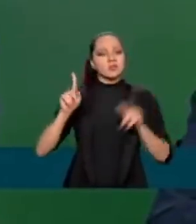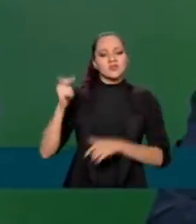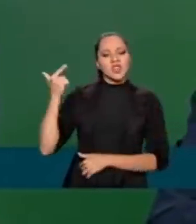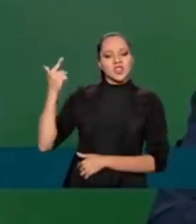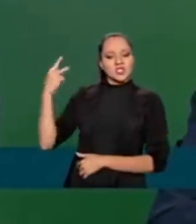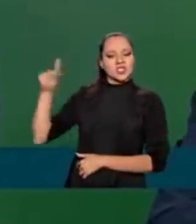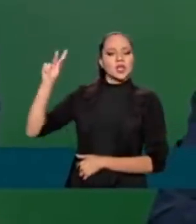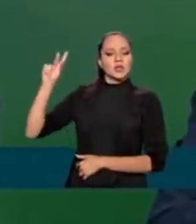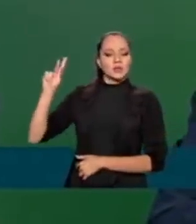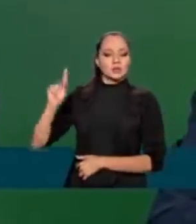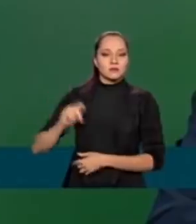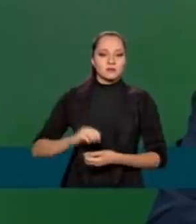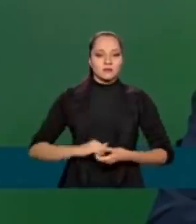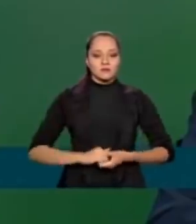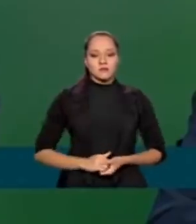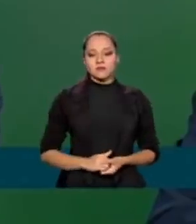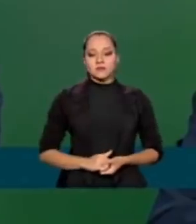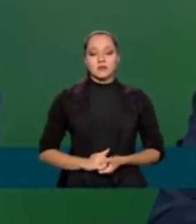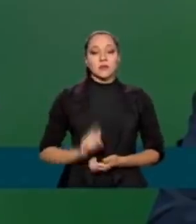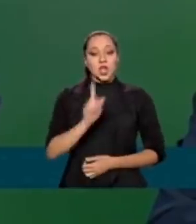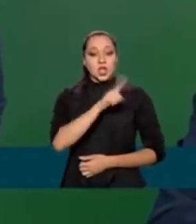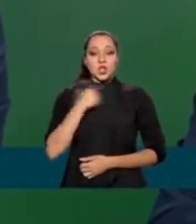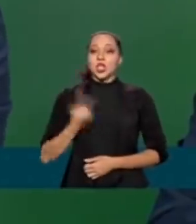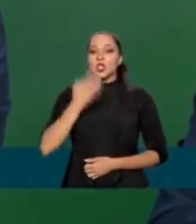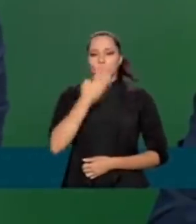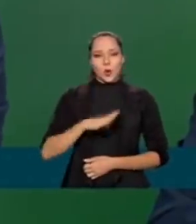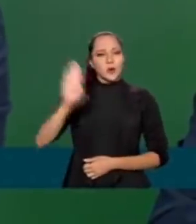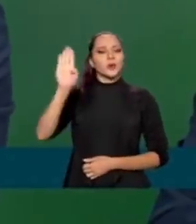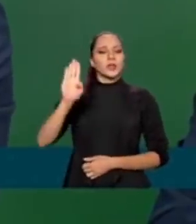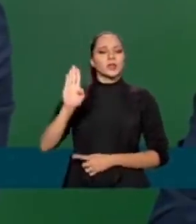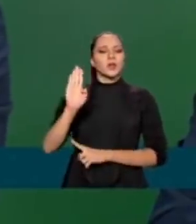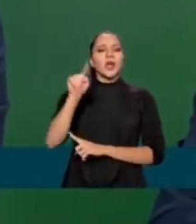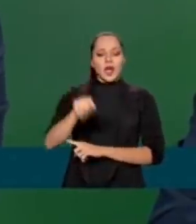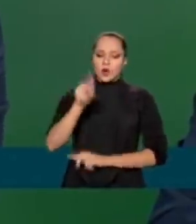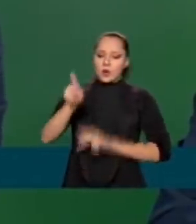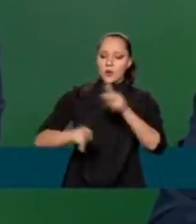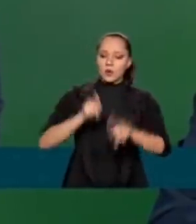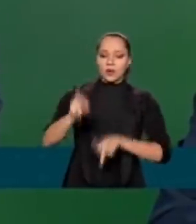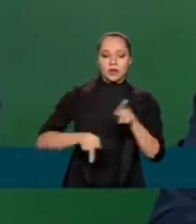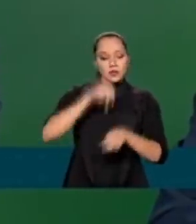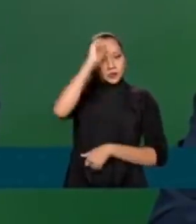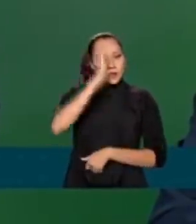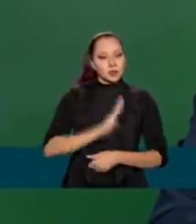deles. Nosso compromisso é com o povo brasileiro.